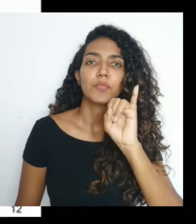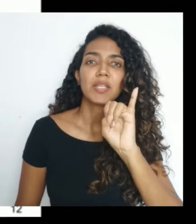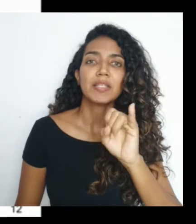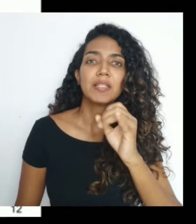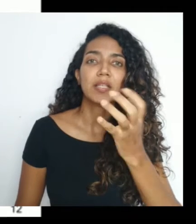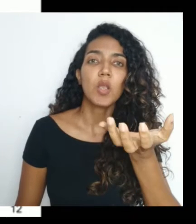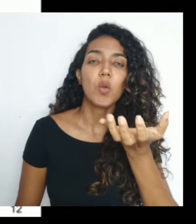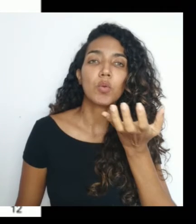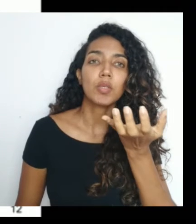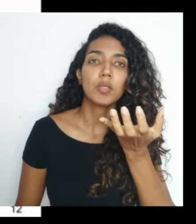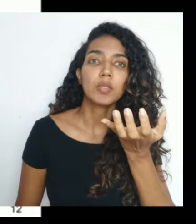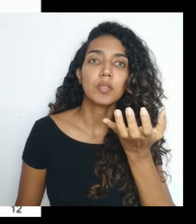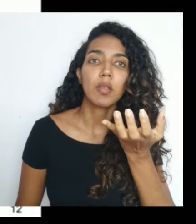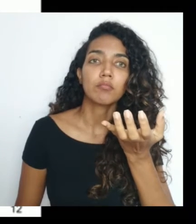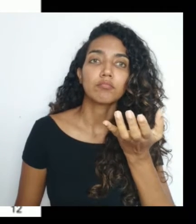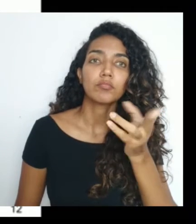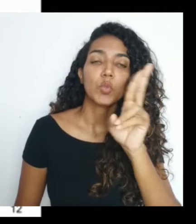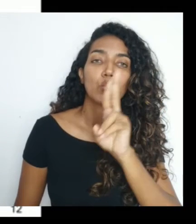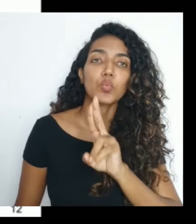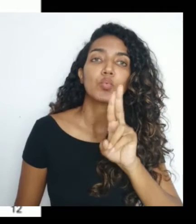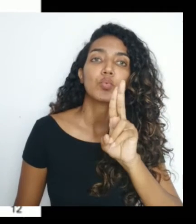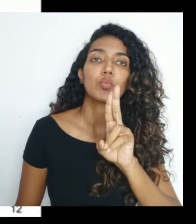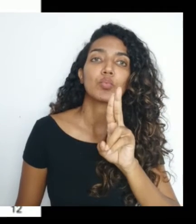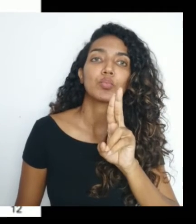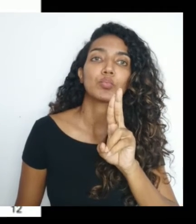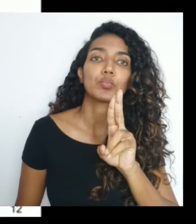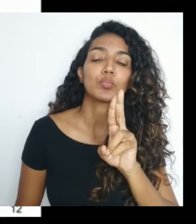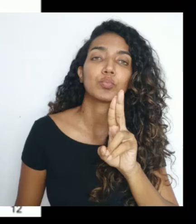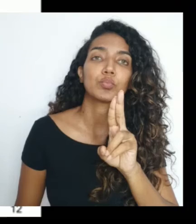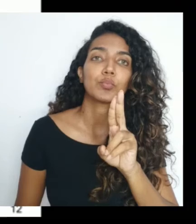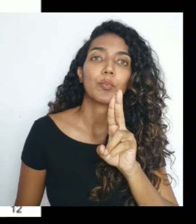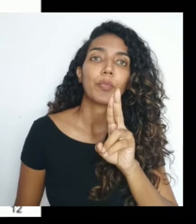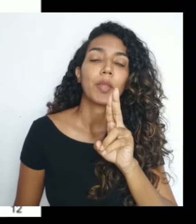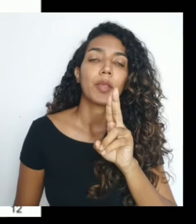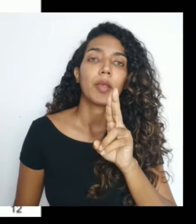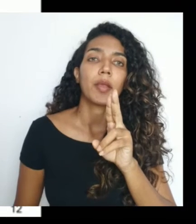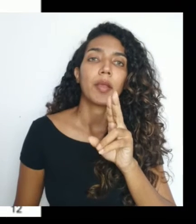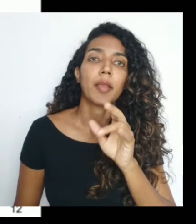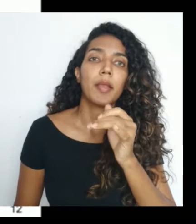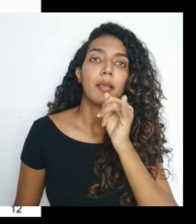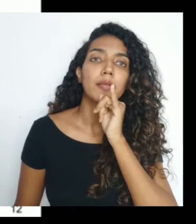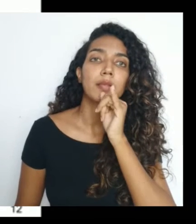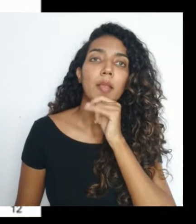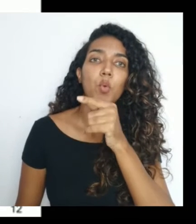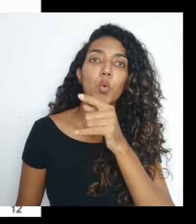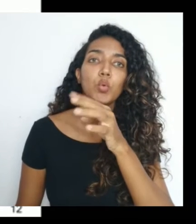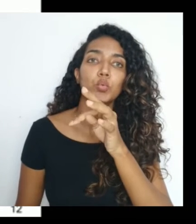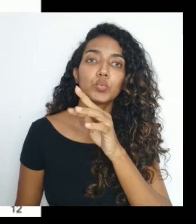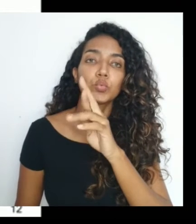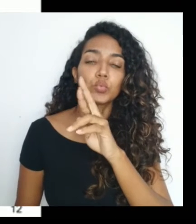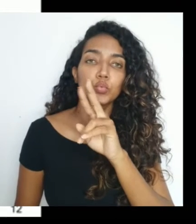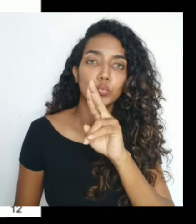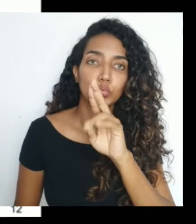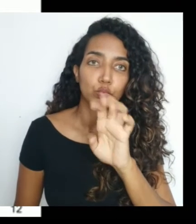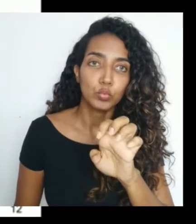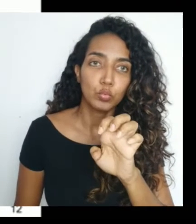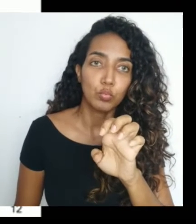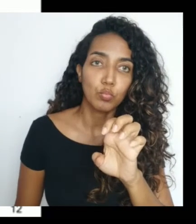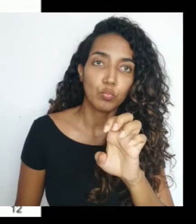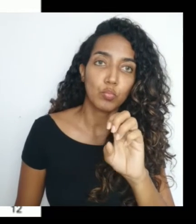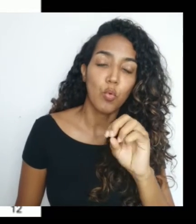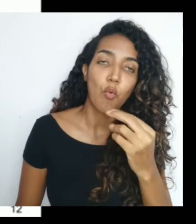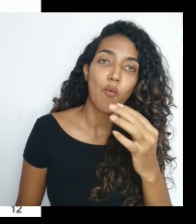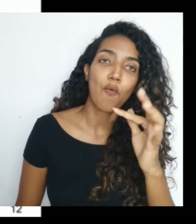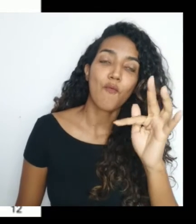equals, tá? Então, nesse caso aqui, ó, true ou exclusivo false, eu não preciso testar esse